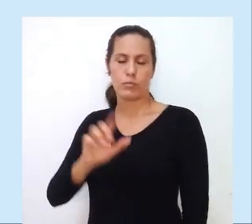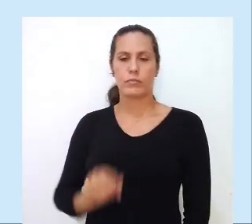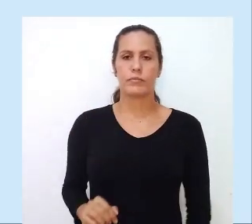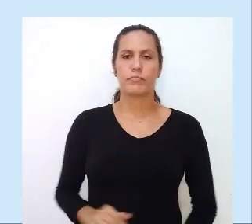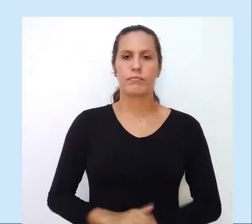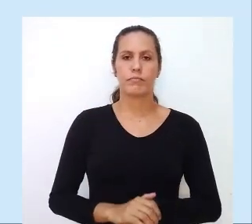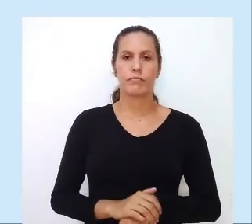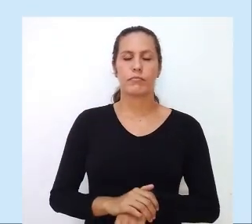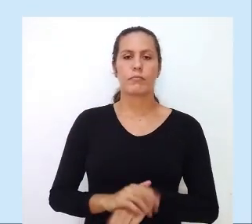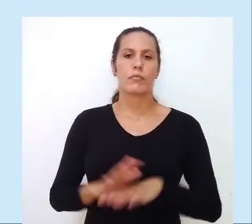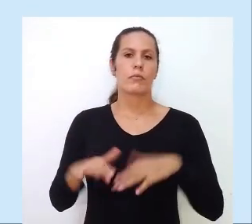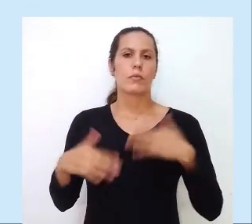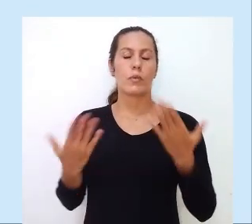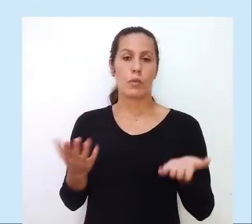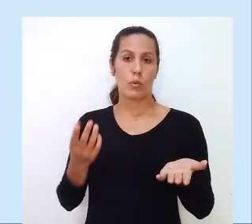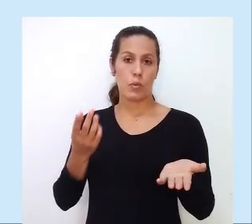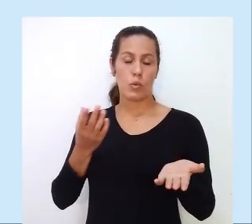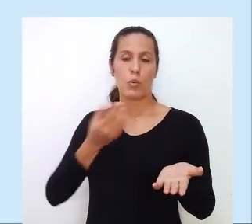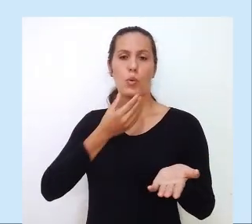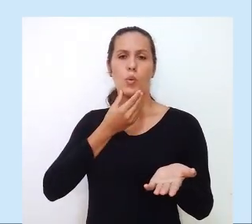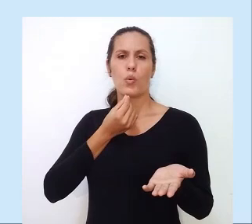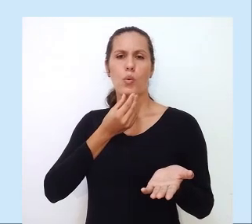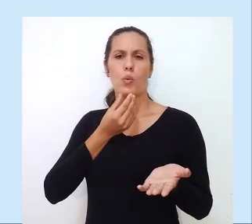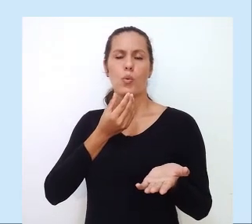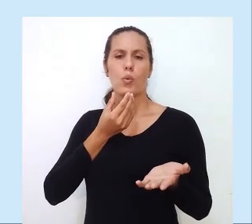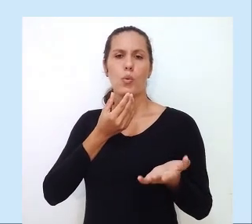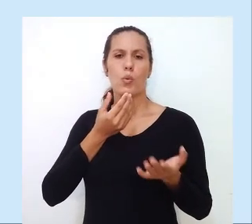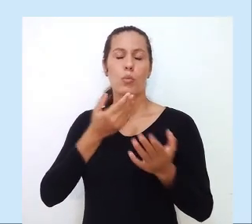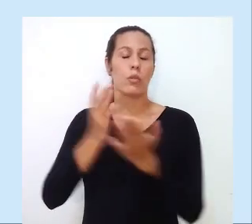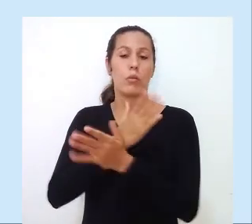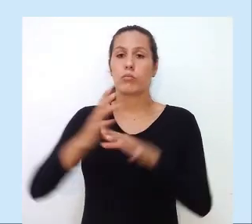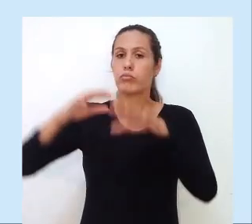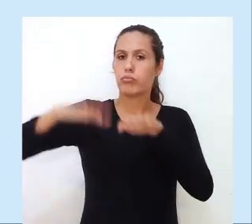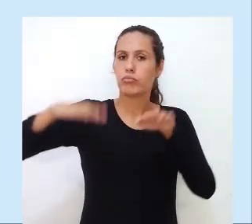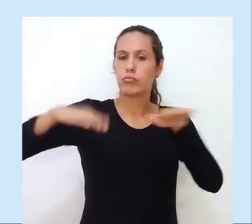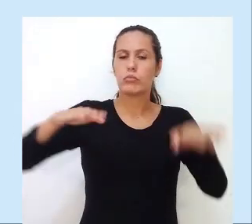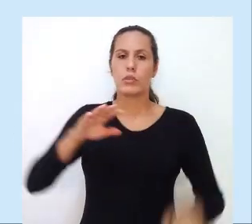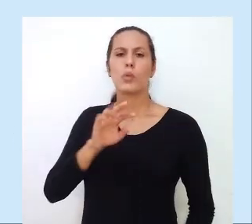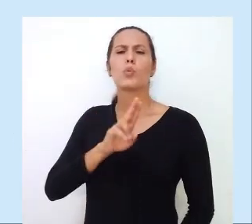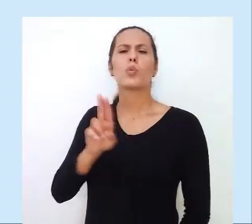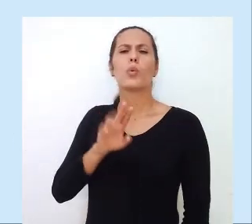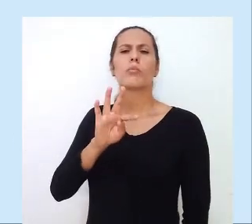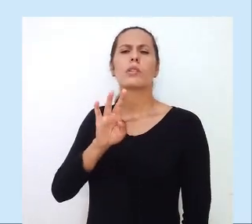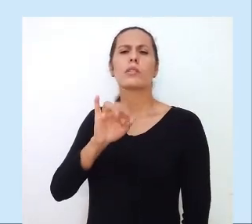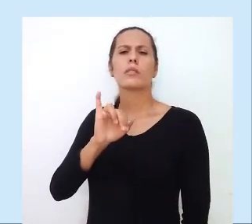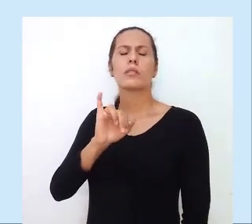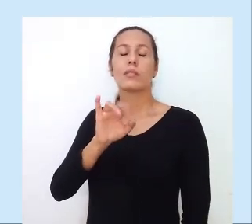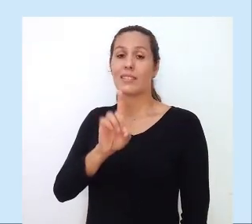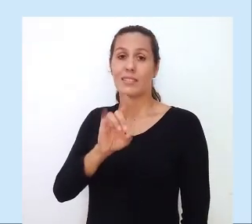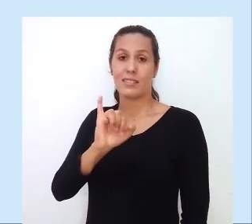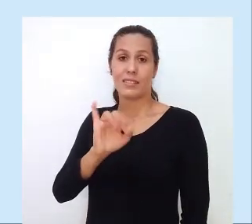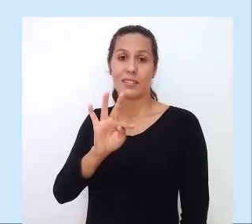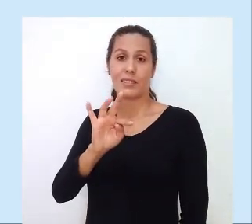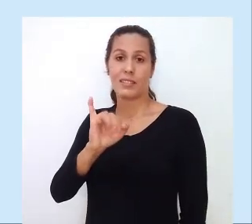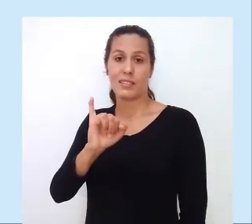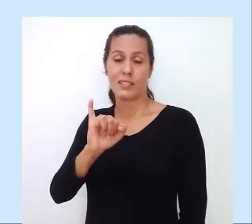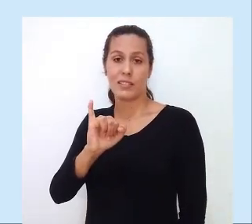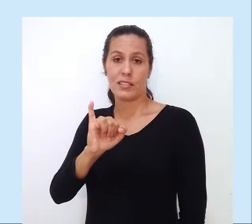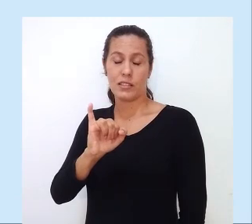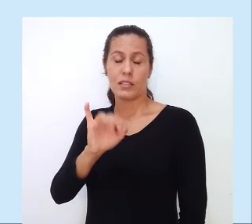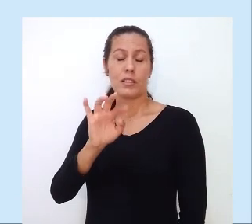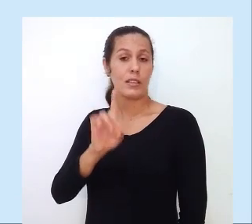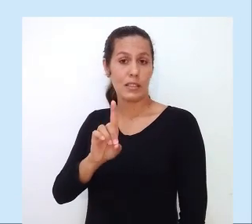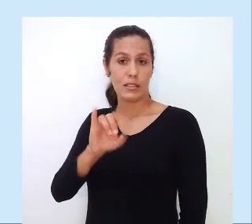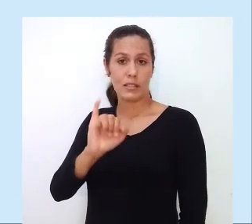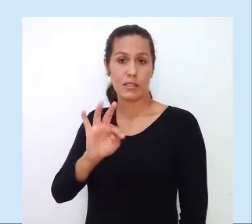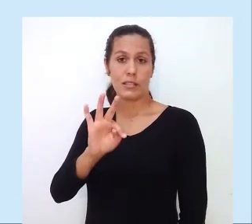de ditirambos, os ditirambos eram as procissões realizadas em homenagem ao deus Dionísio, que